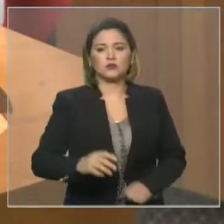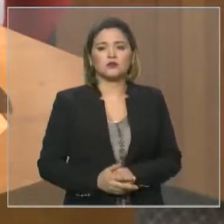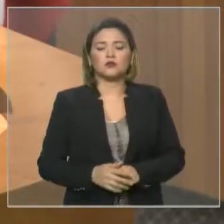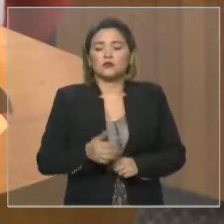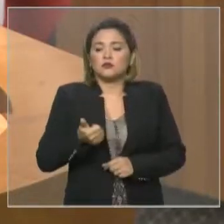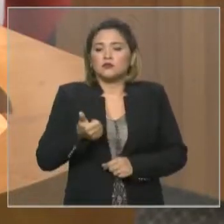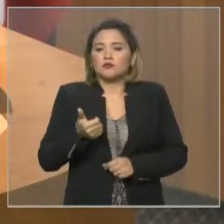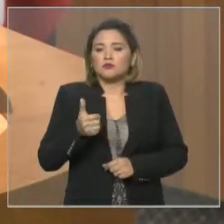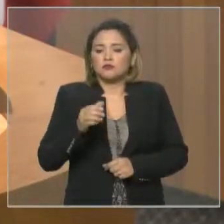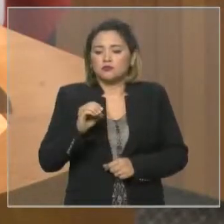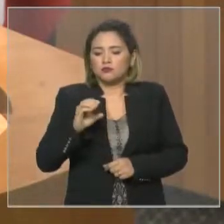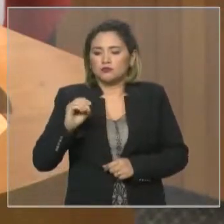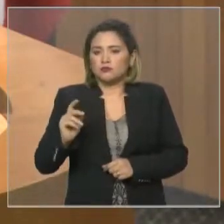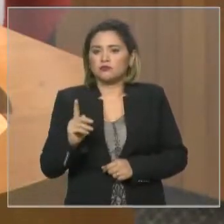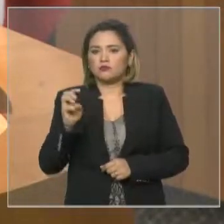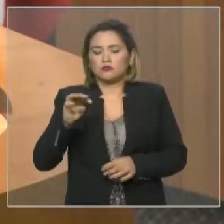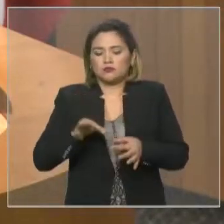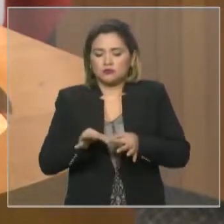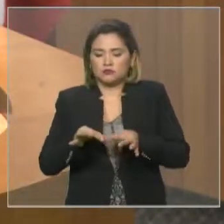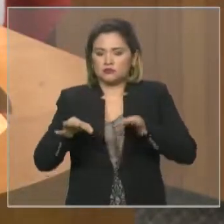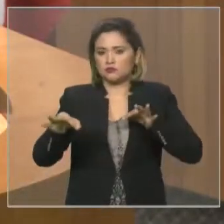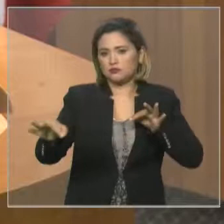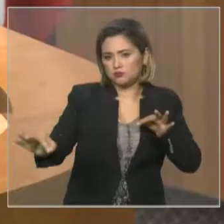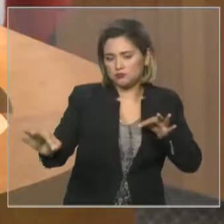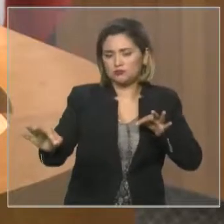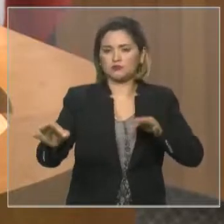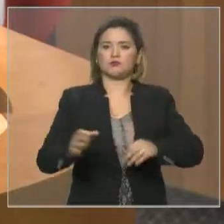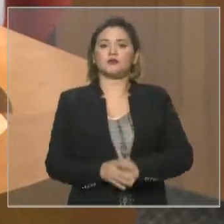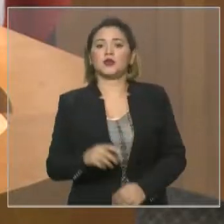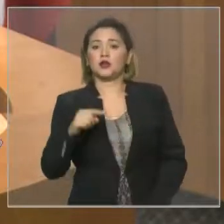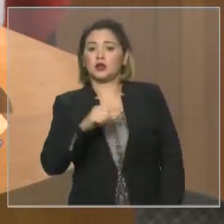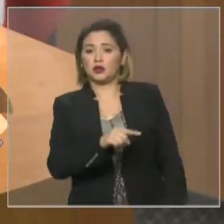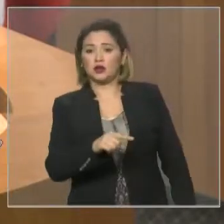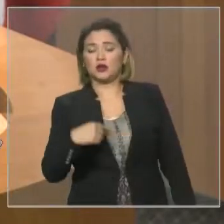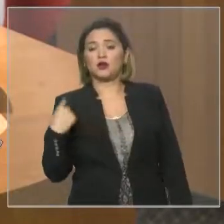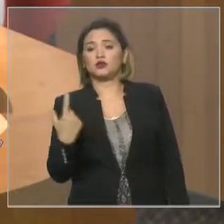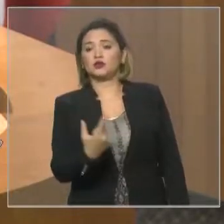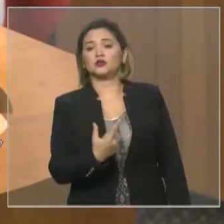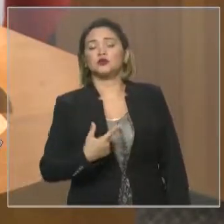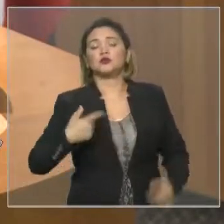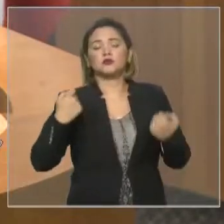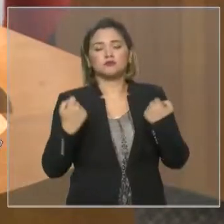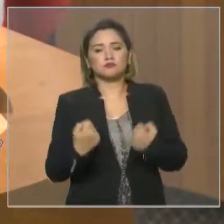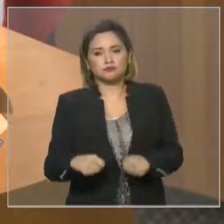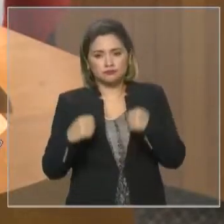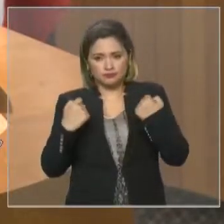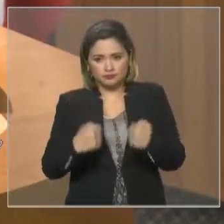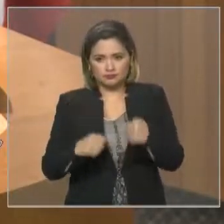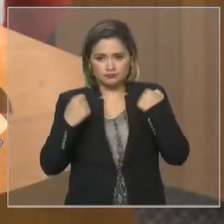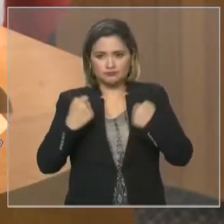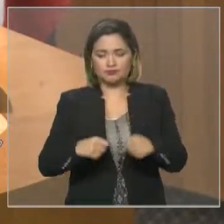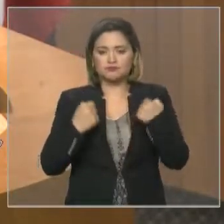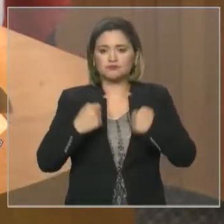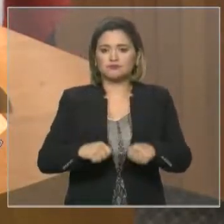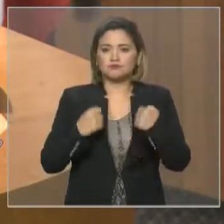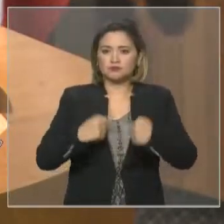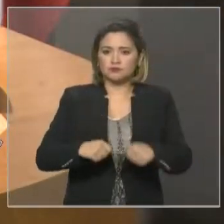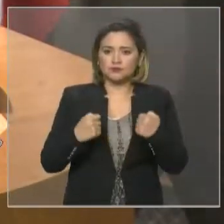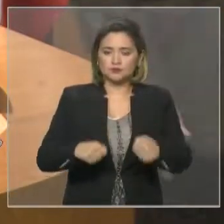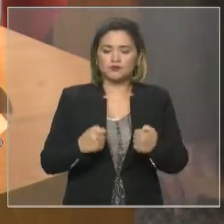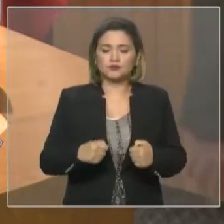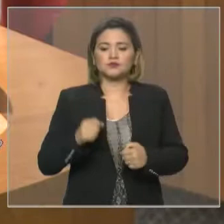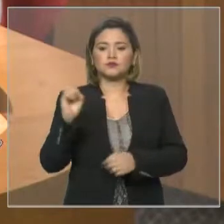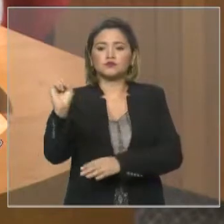senhor presidente, e lá nós temos a necessidade de termos uma ambulância naquele município.